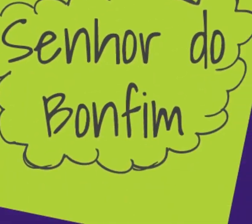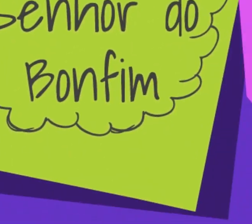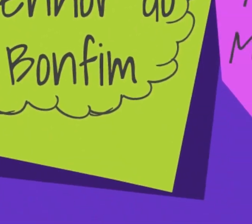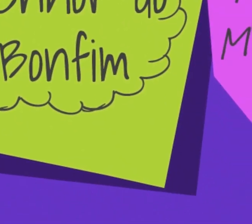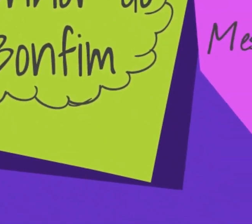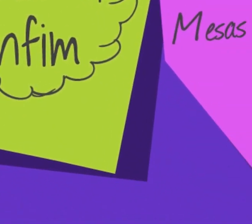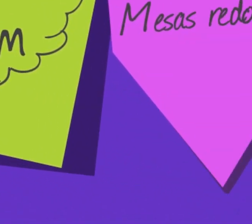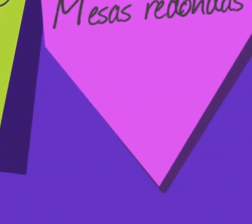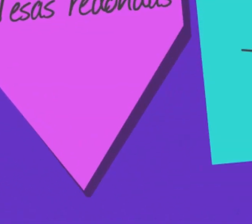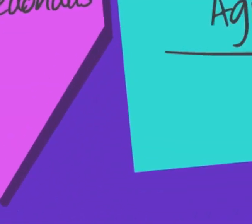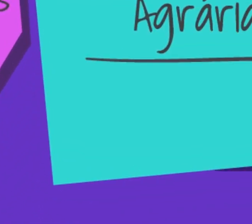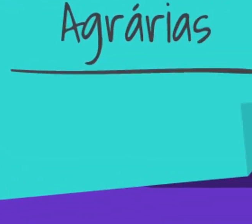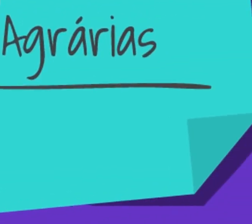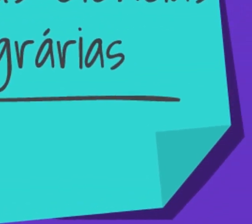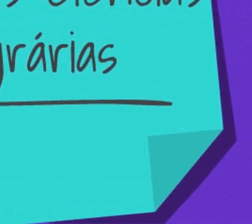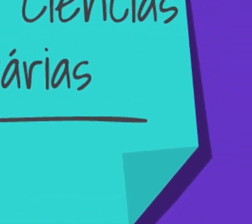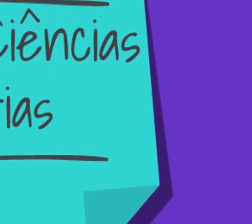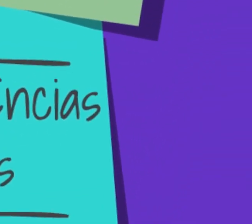Música